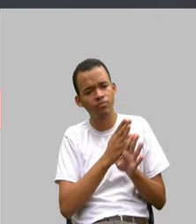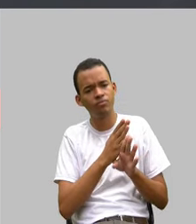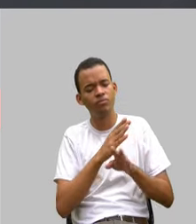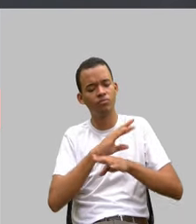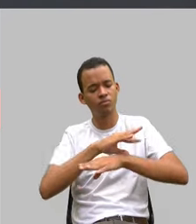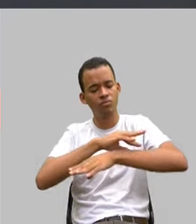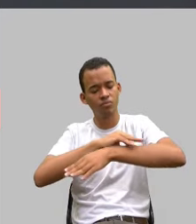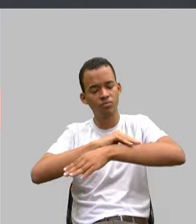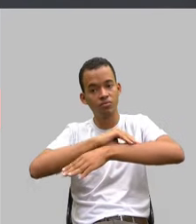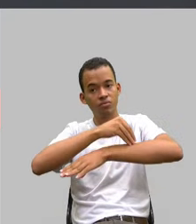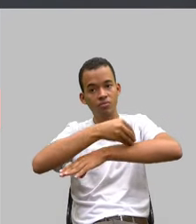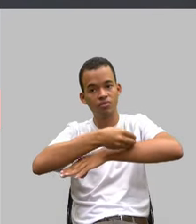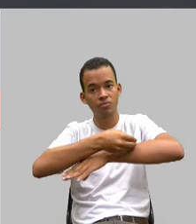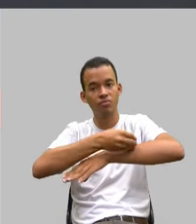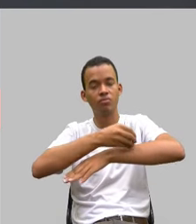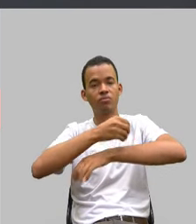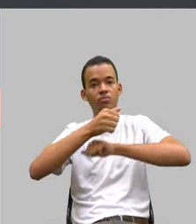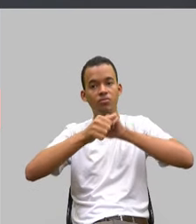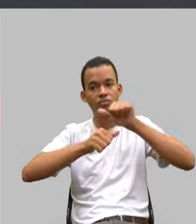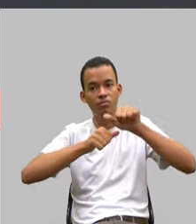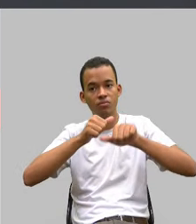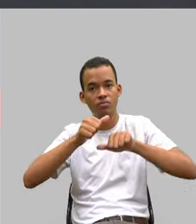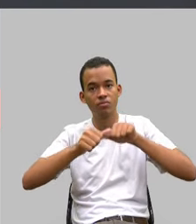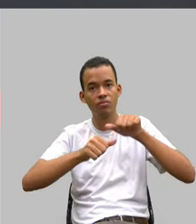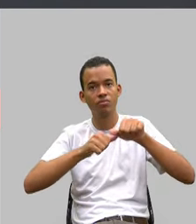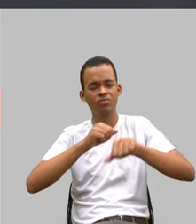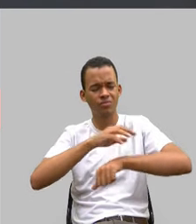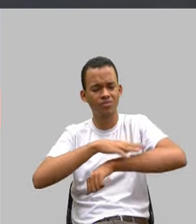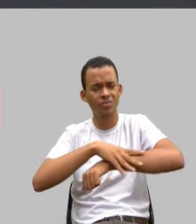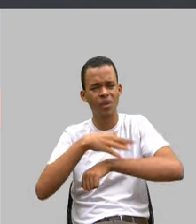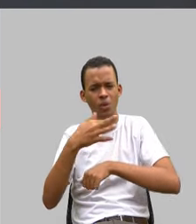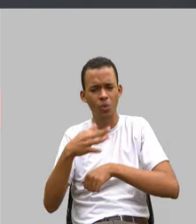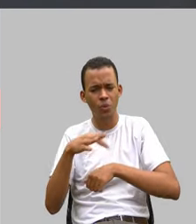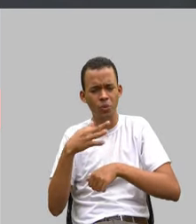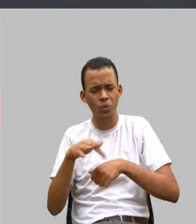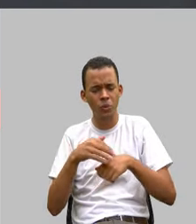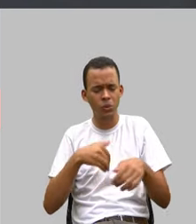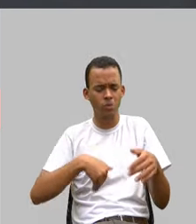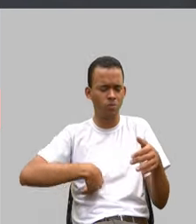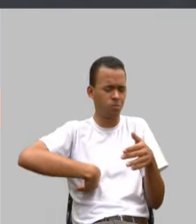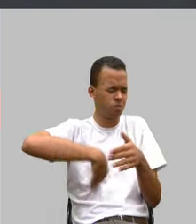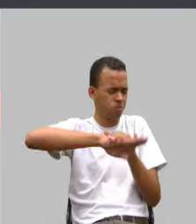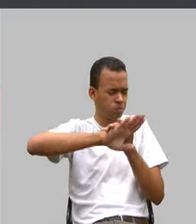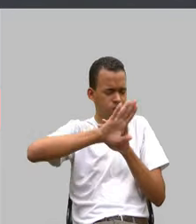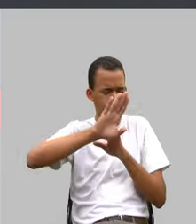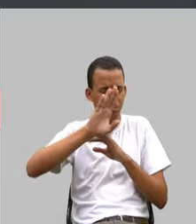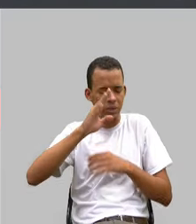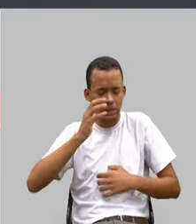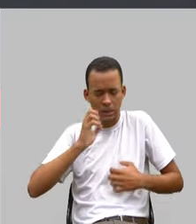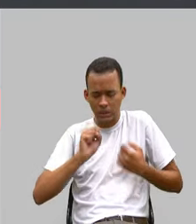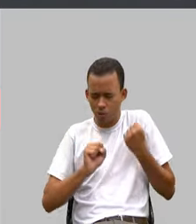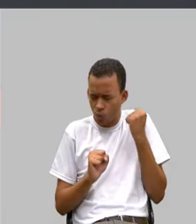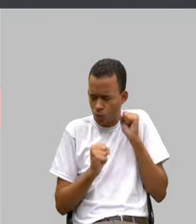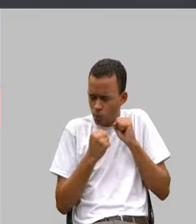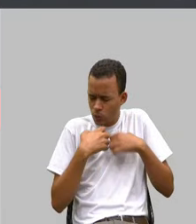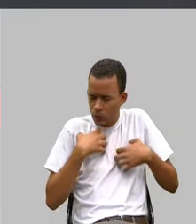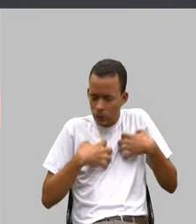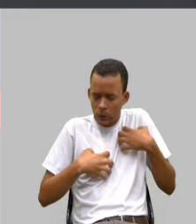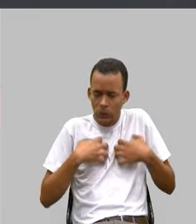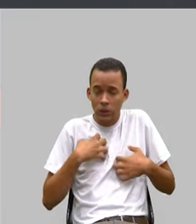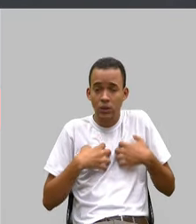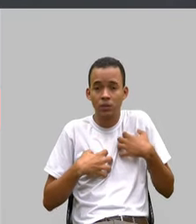curativo do Samuel Ele tinha dores horríveis ele chutava a parede ele tava bravo mas ele